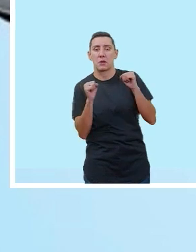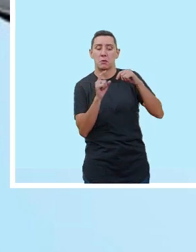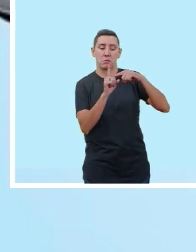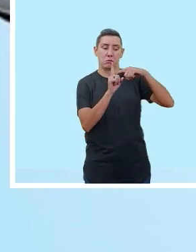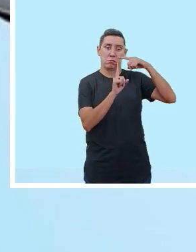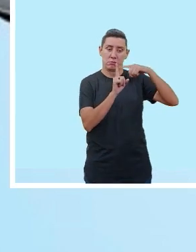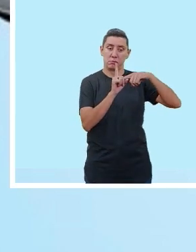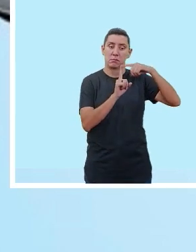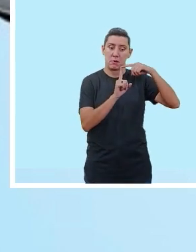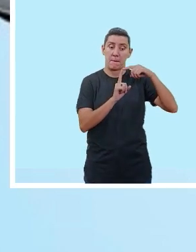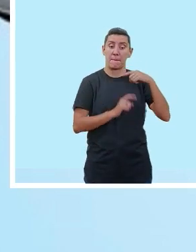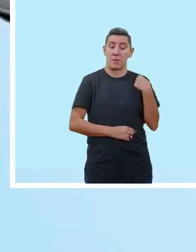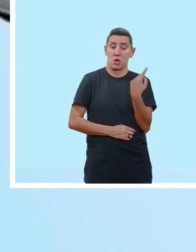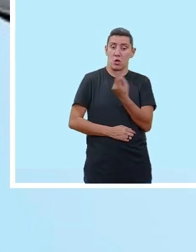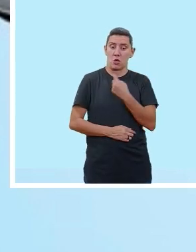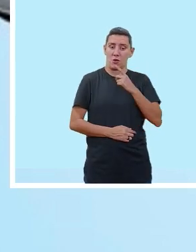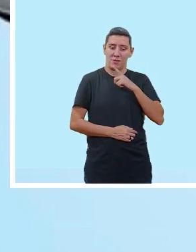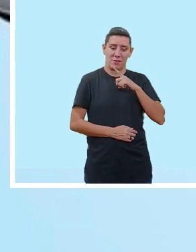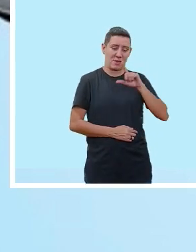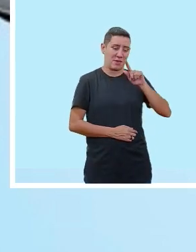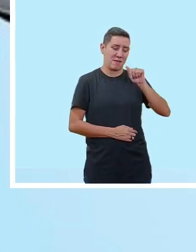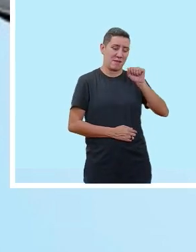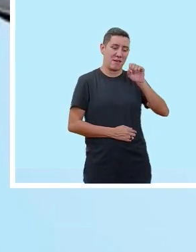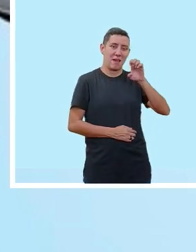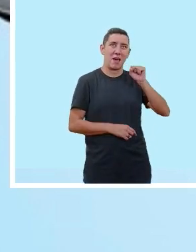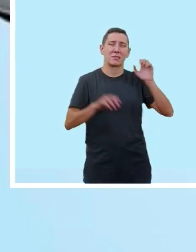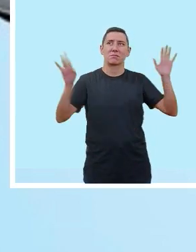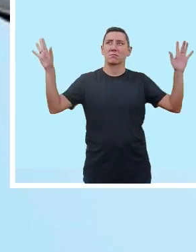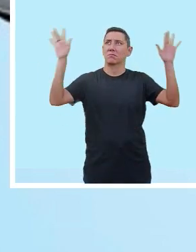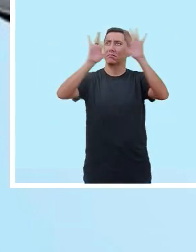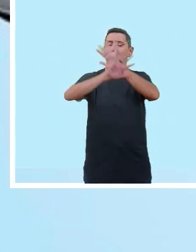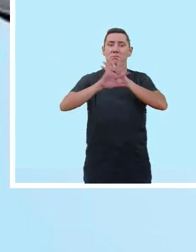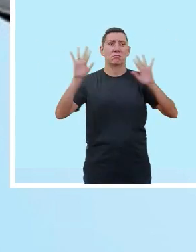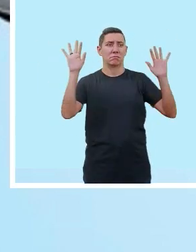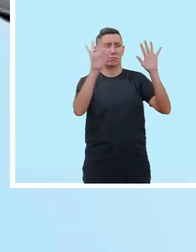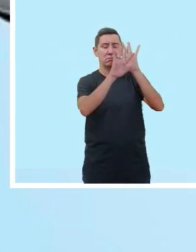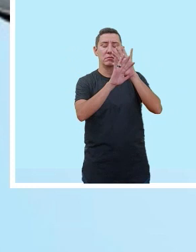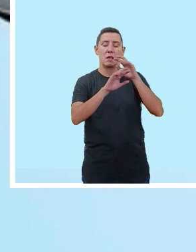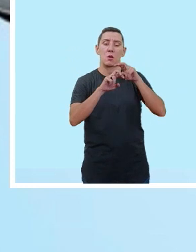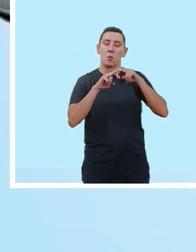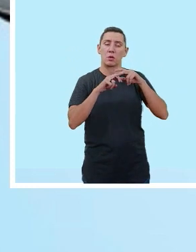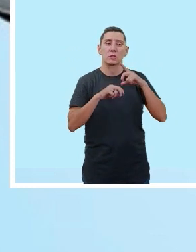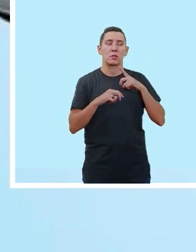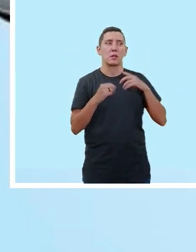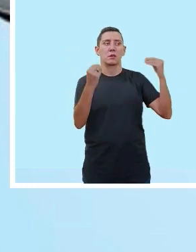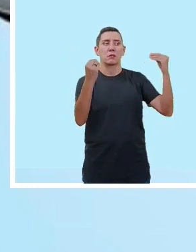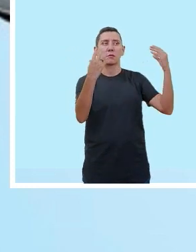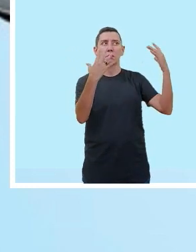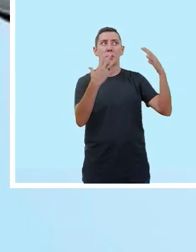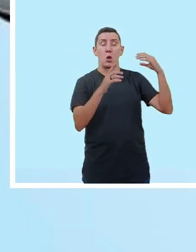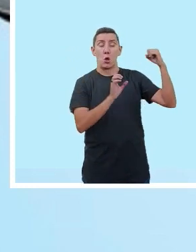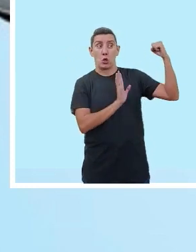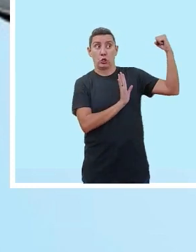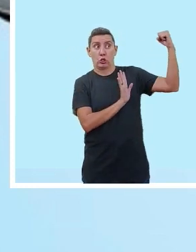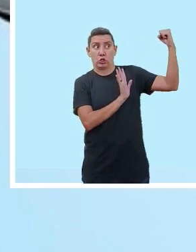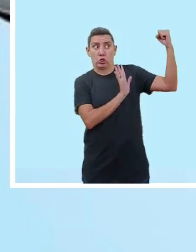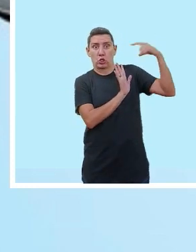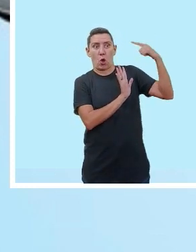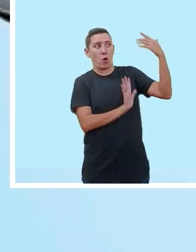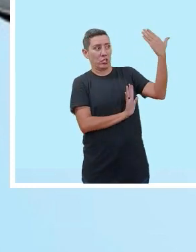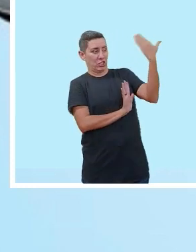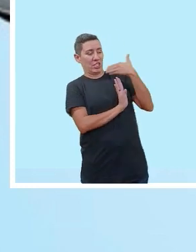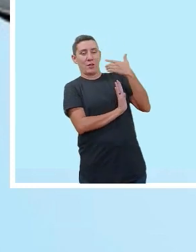na estratosfera, nós temos a possibilidade de reter parte do calor que é irradiado pelo Sol. Esse calor